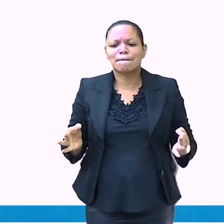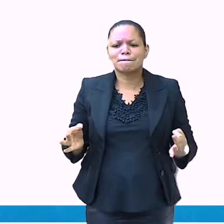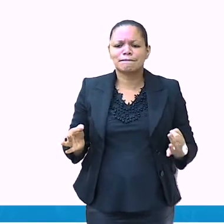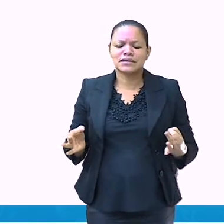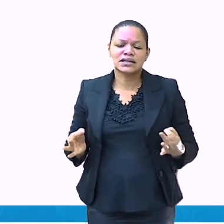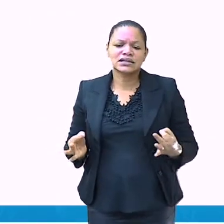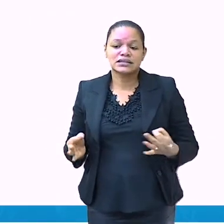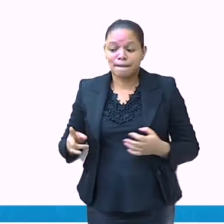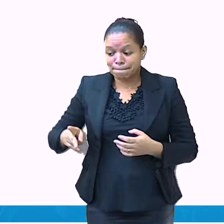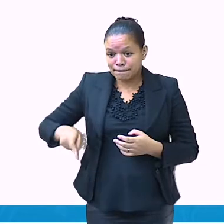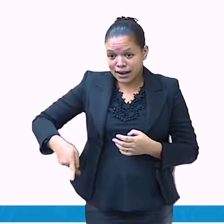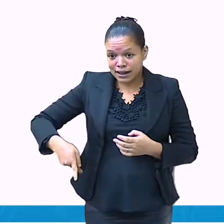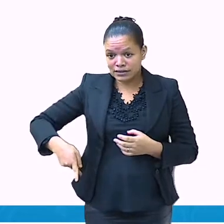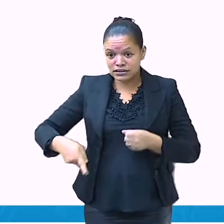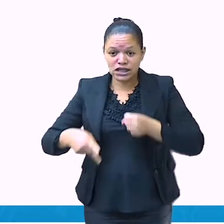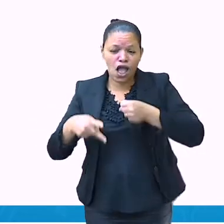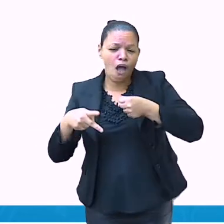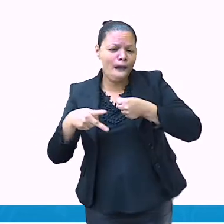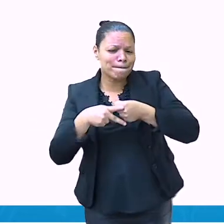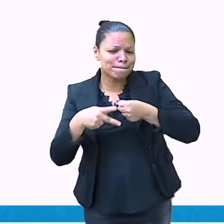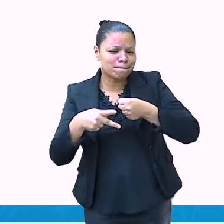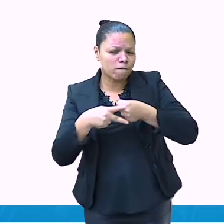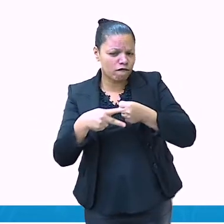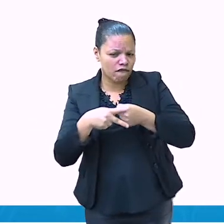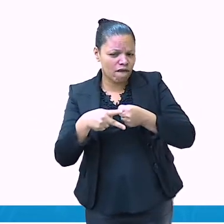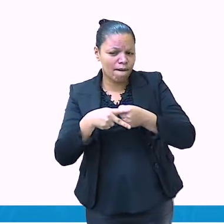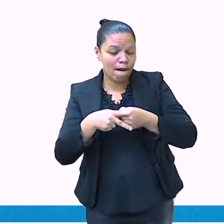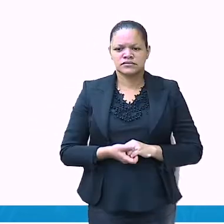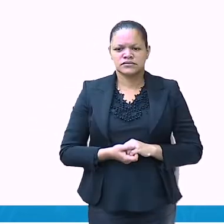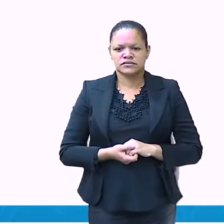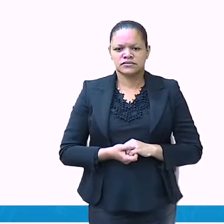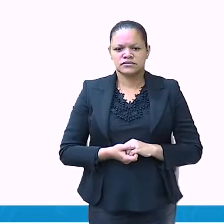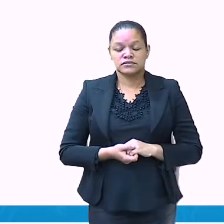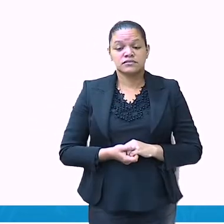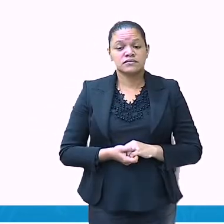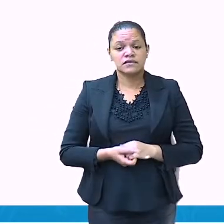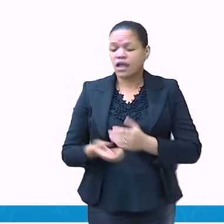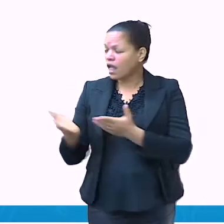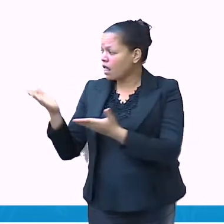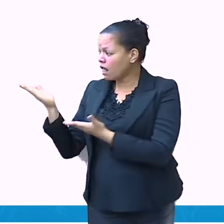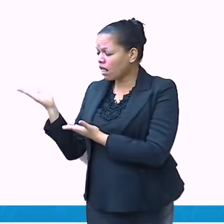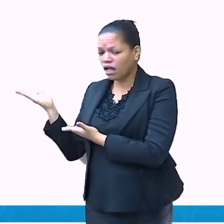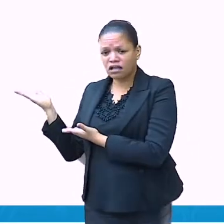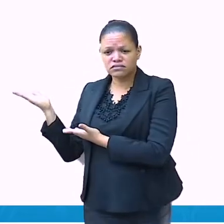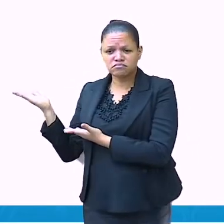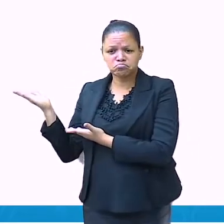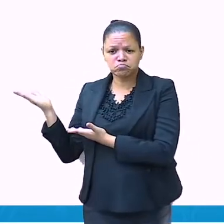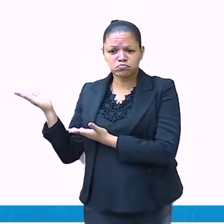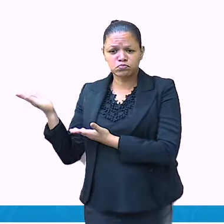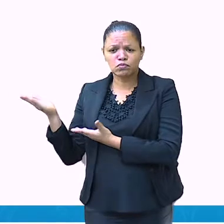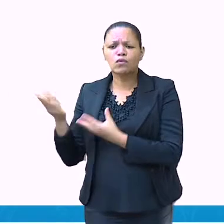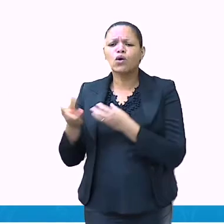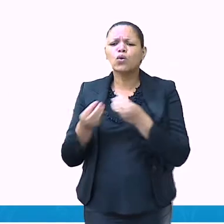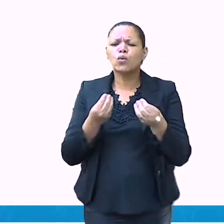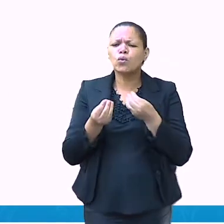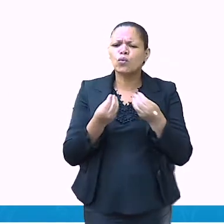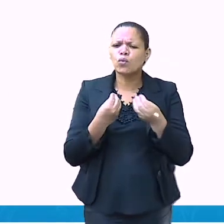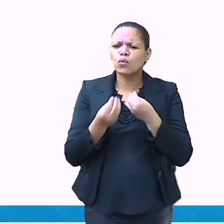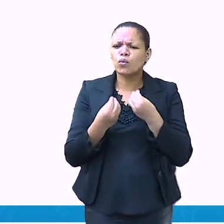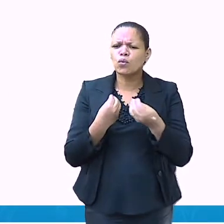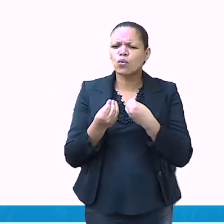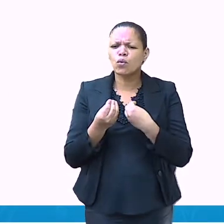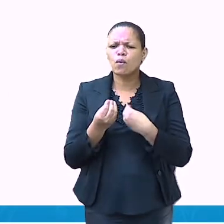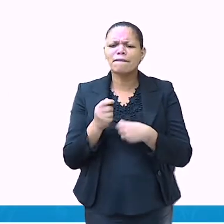vamos descobrir isso dentro das nossas atividades, ok? Essas são as formas de trabalhar o verbo to be no